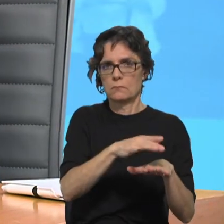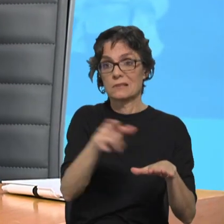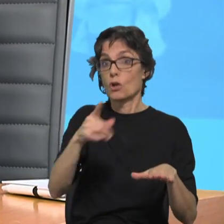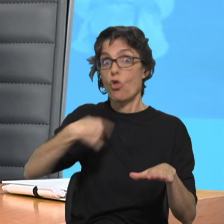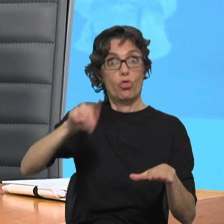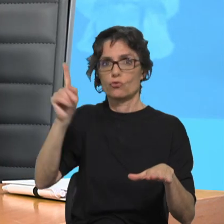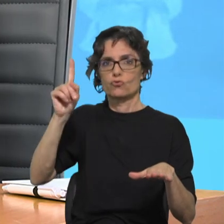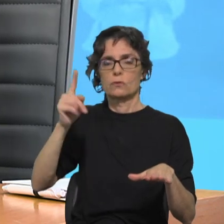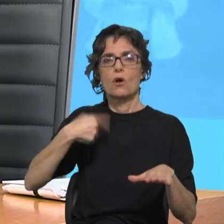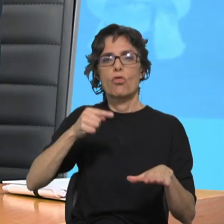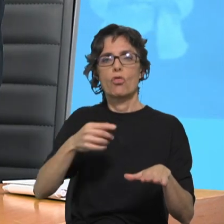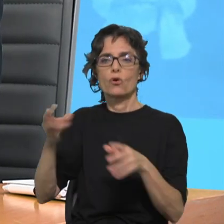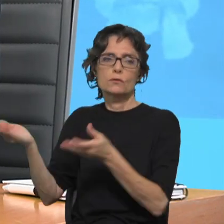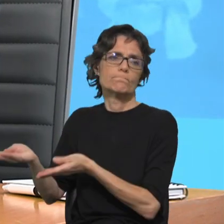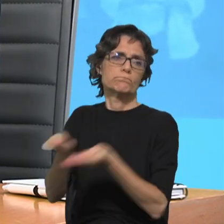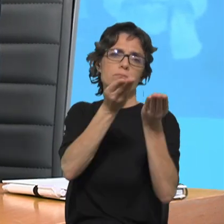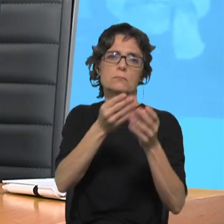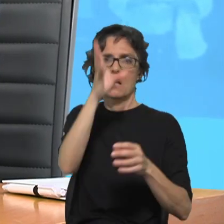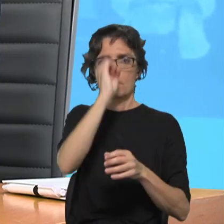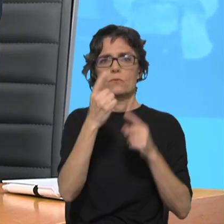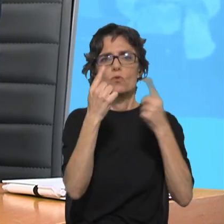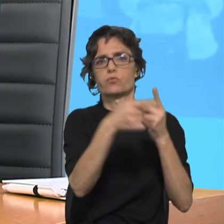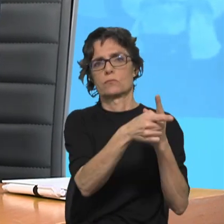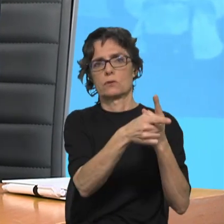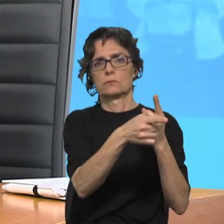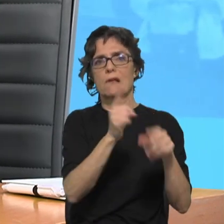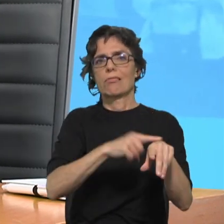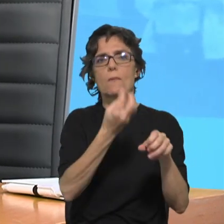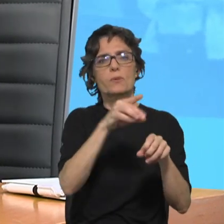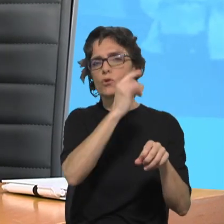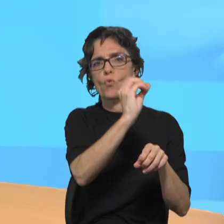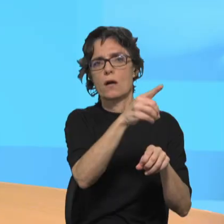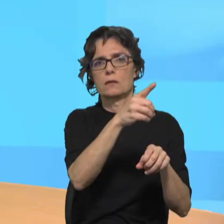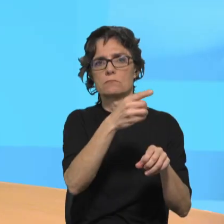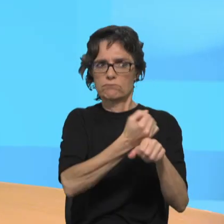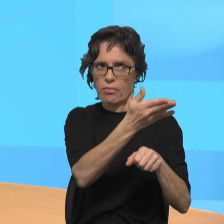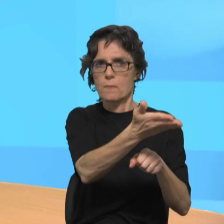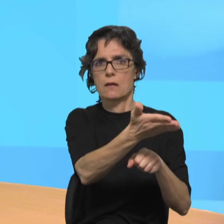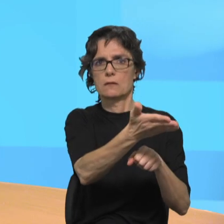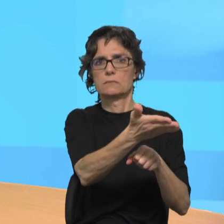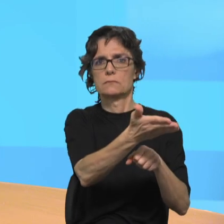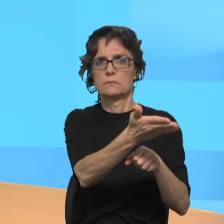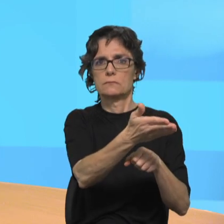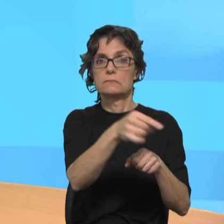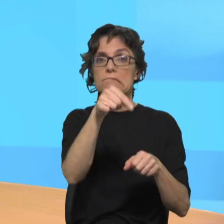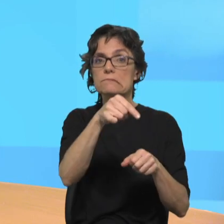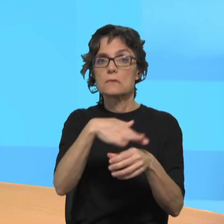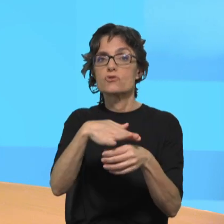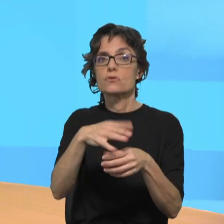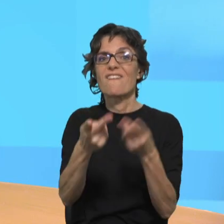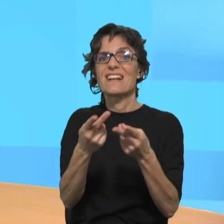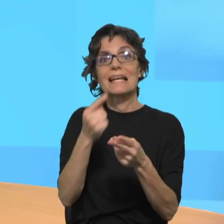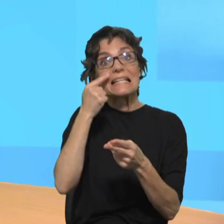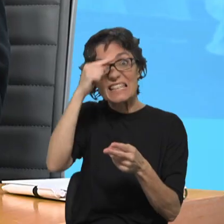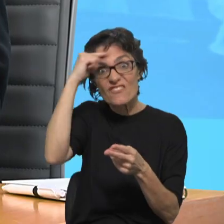seguem diretamente para o Ministério Público porque não há tempo a perder. Portanto, essas situações que são muito difíceis de avaliar,